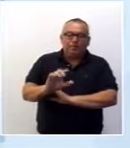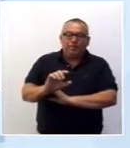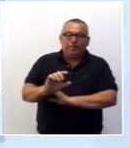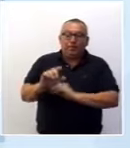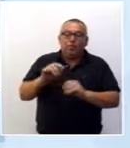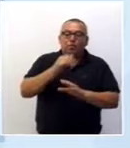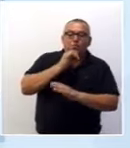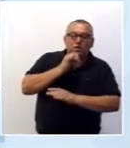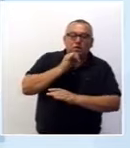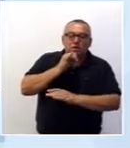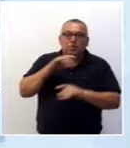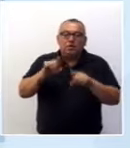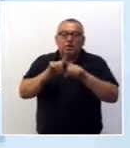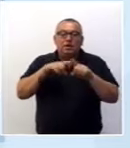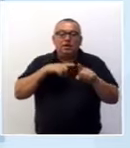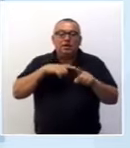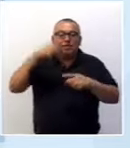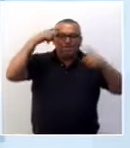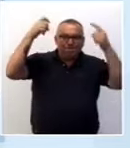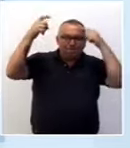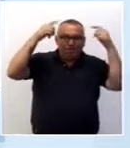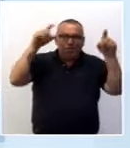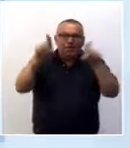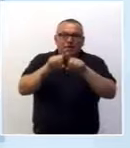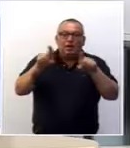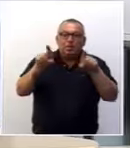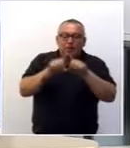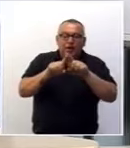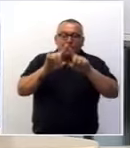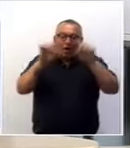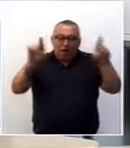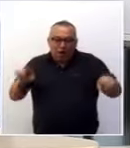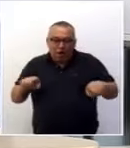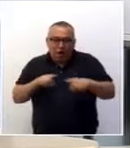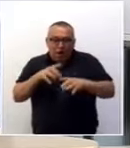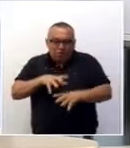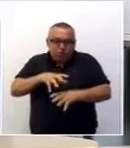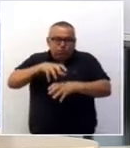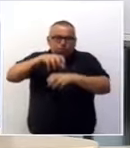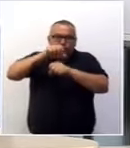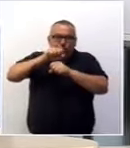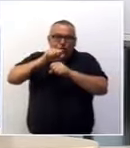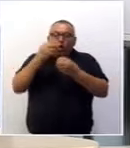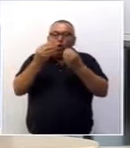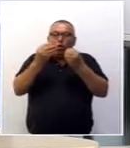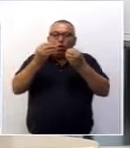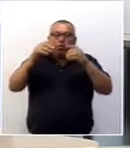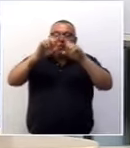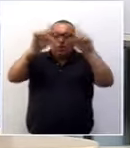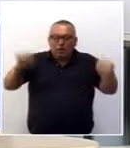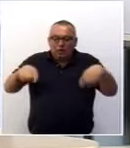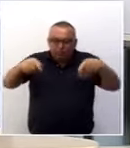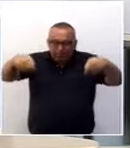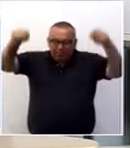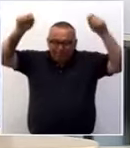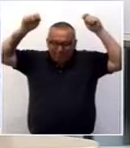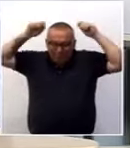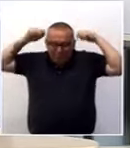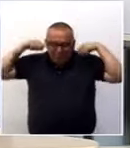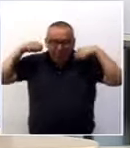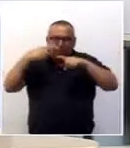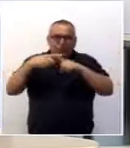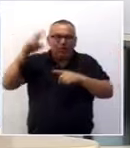por exemplo, teria que ter inventado a câmara escura, né? A câmara escura era utilizada na época do Leonardo da Vinci,